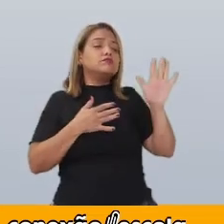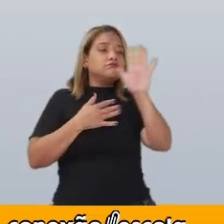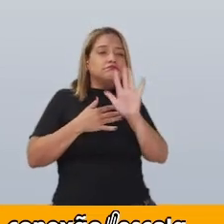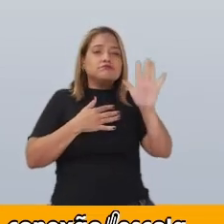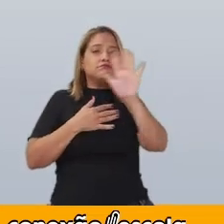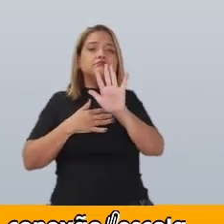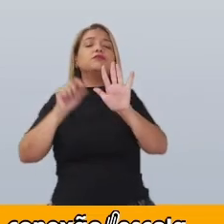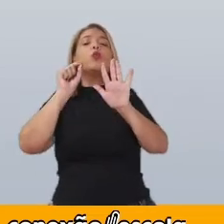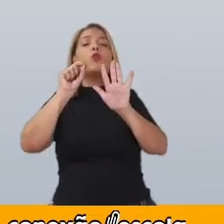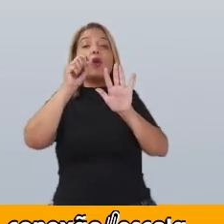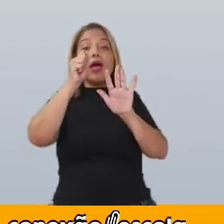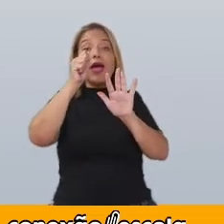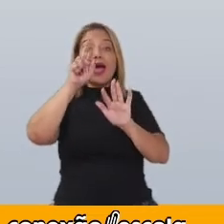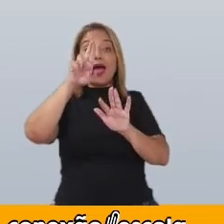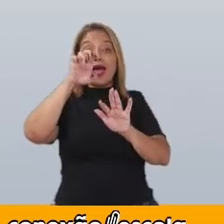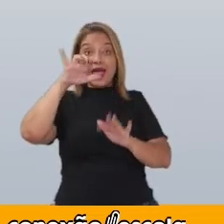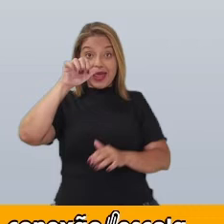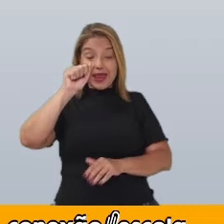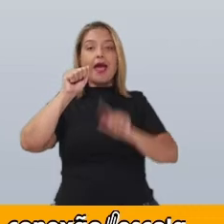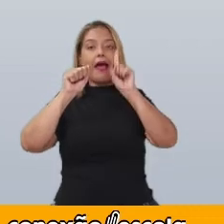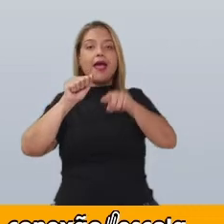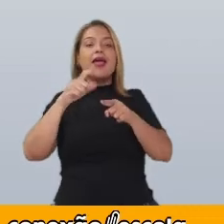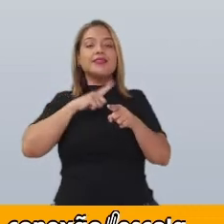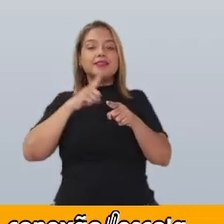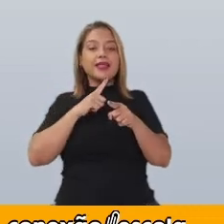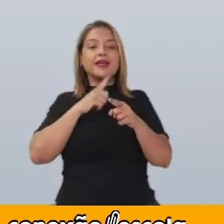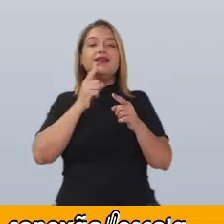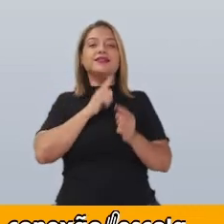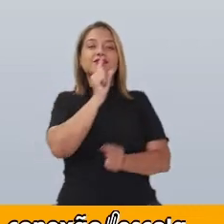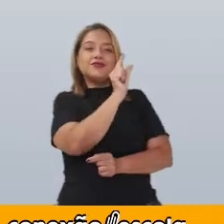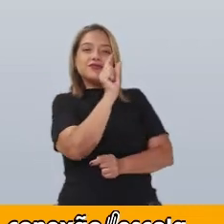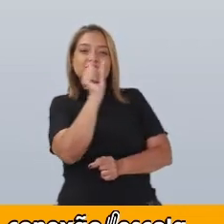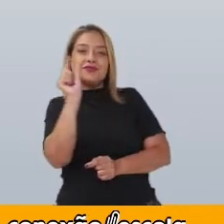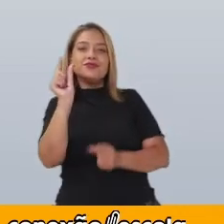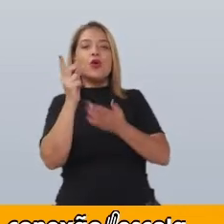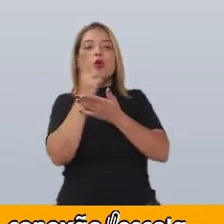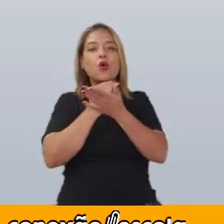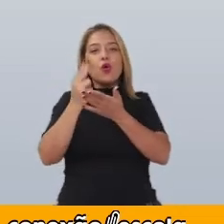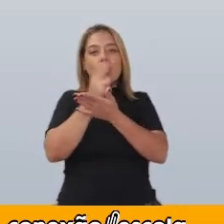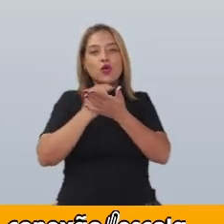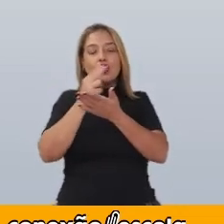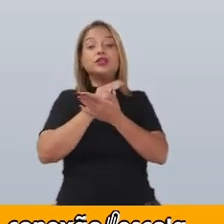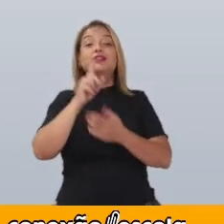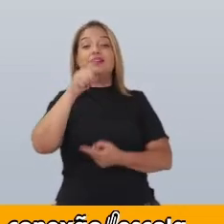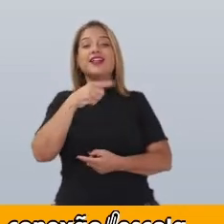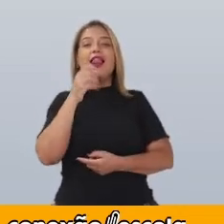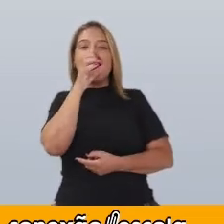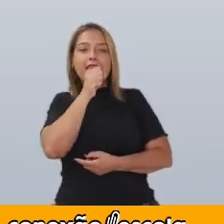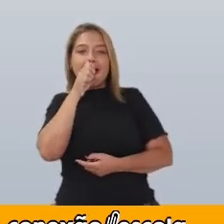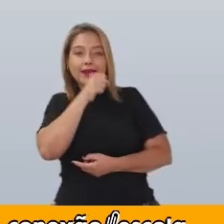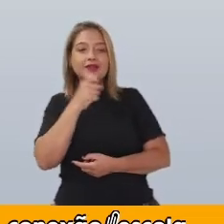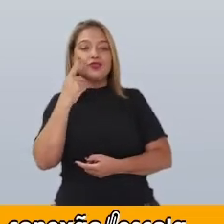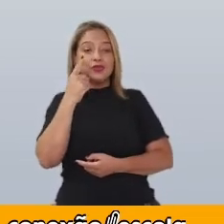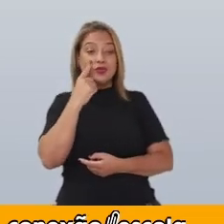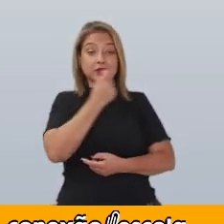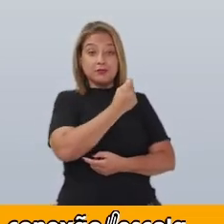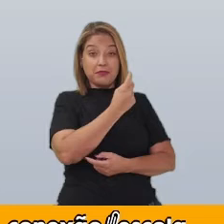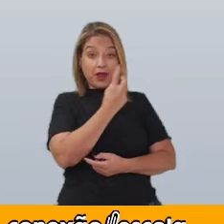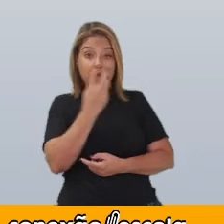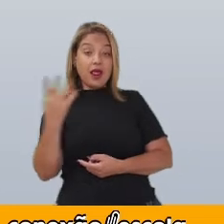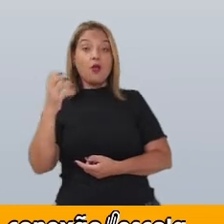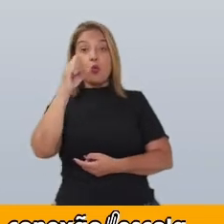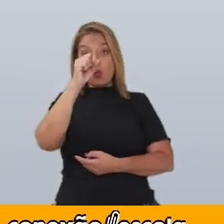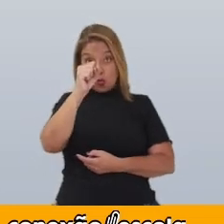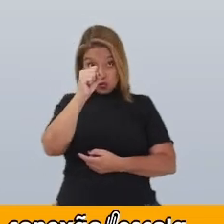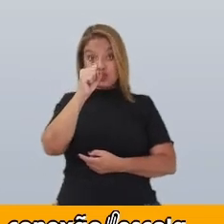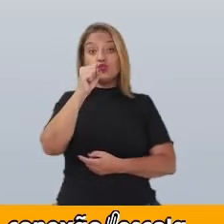1, 2, 3, 4, 5, 6, 7,